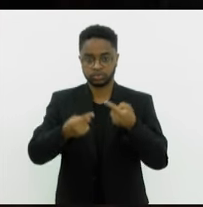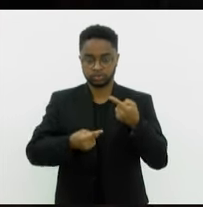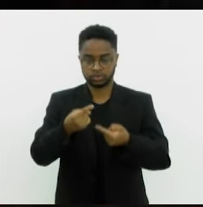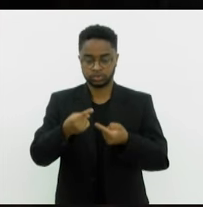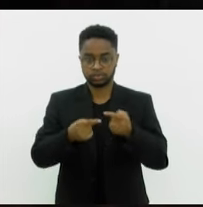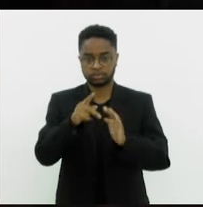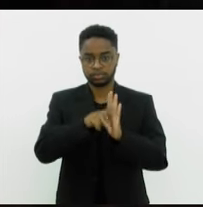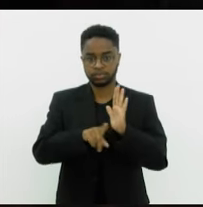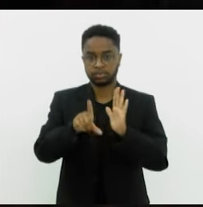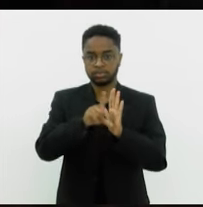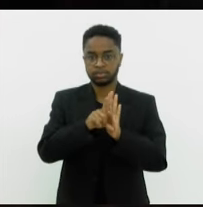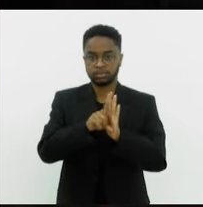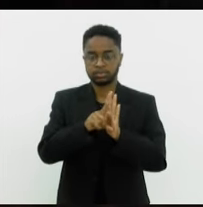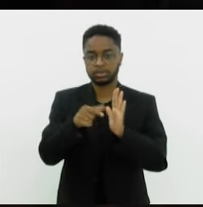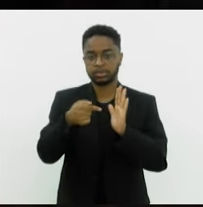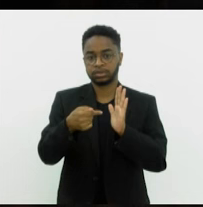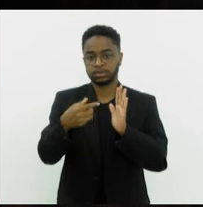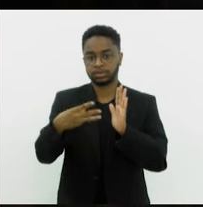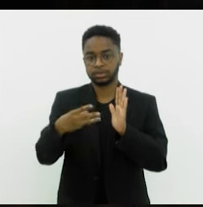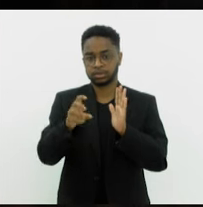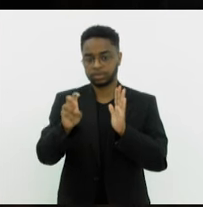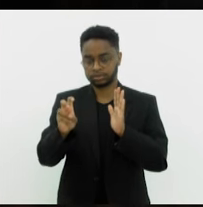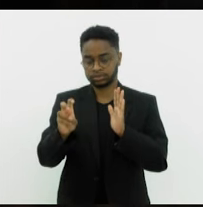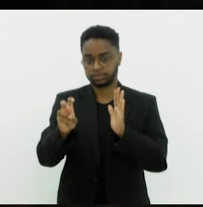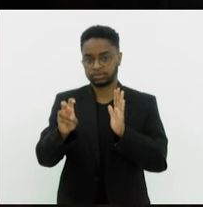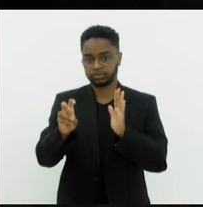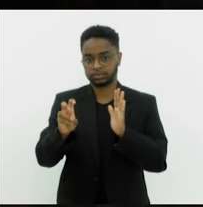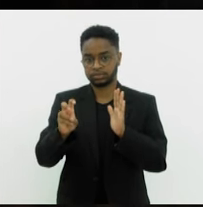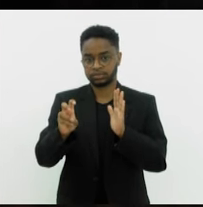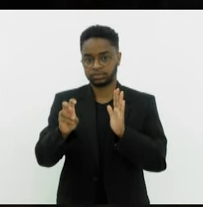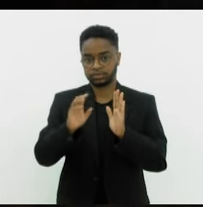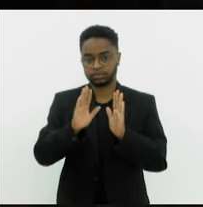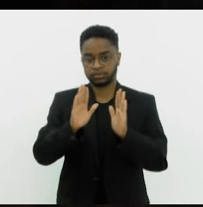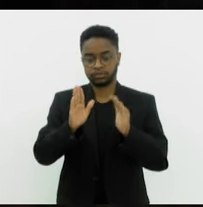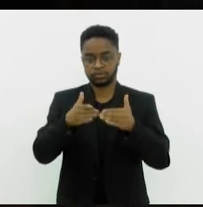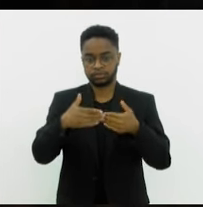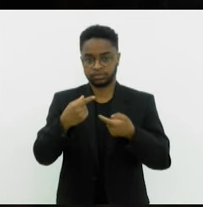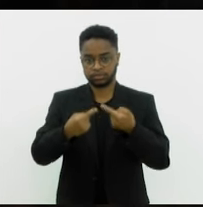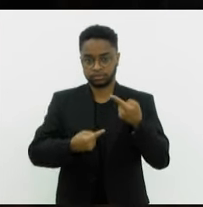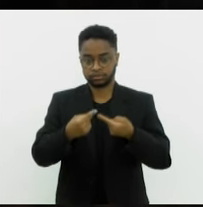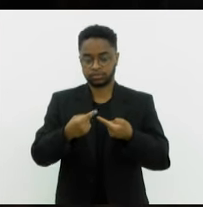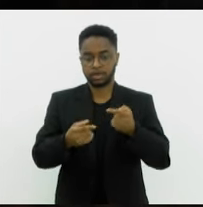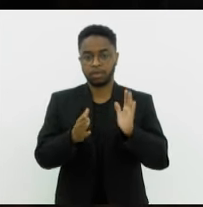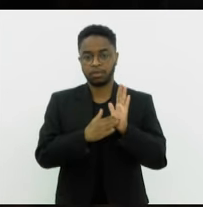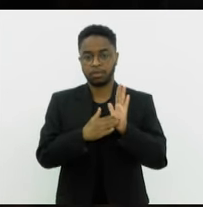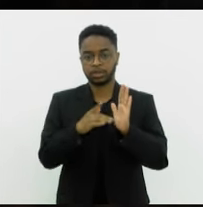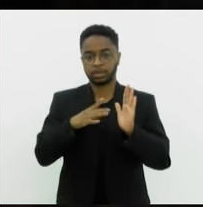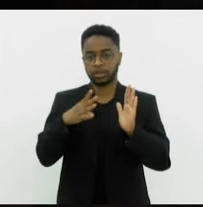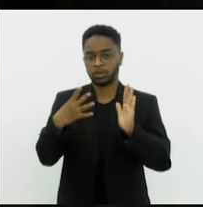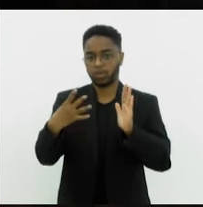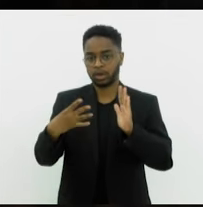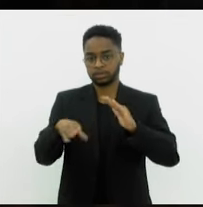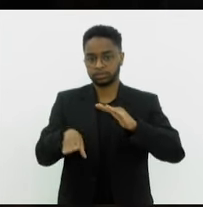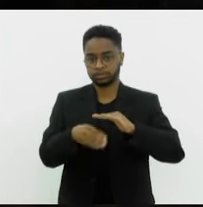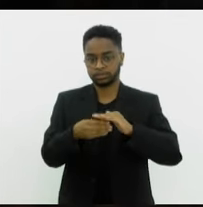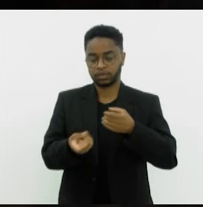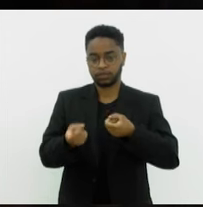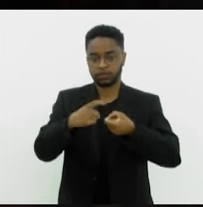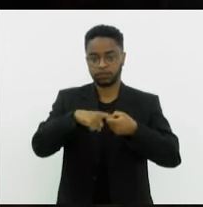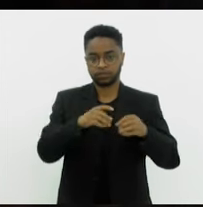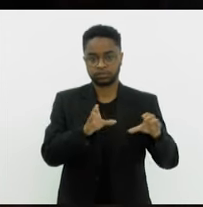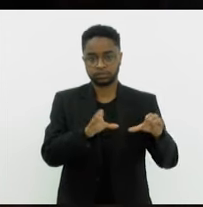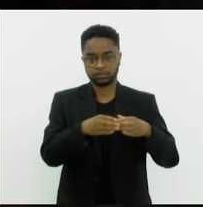discutir o projeto 735, encerrada a discussão, a presente proposta recebeu 4 emendas e